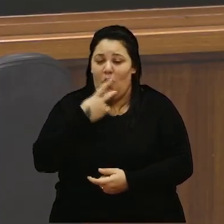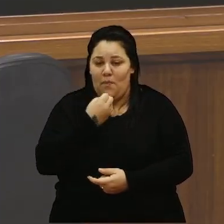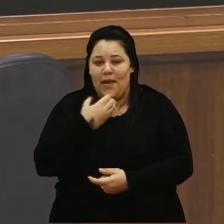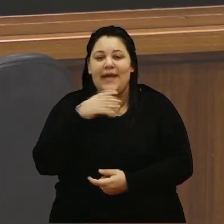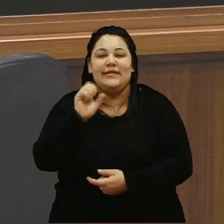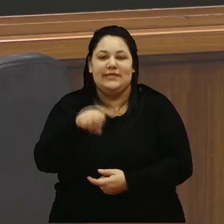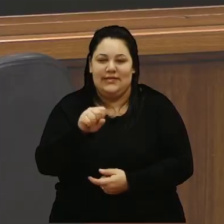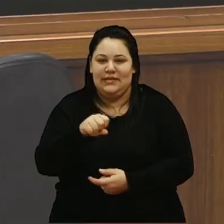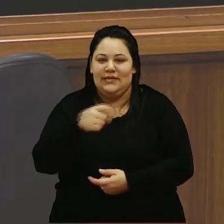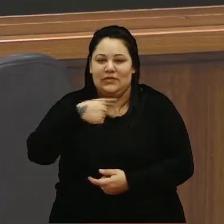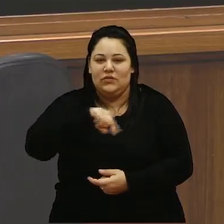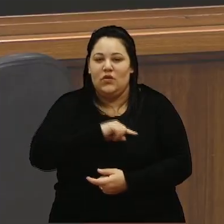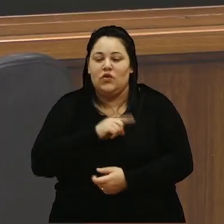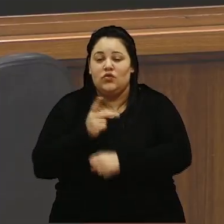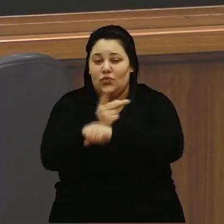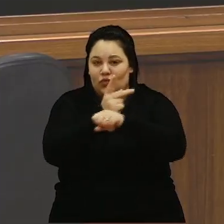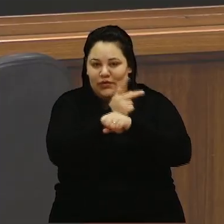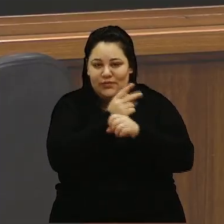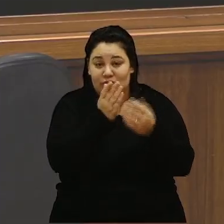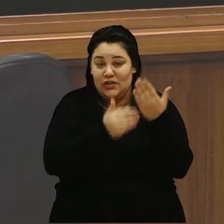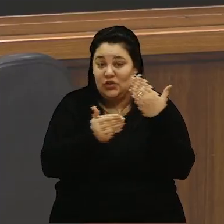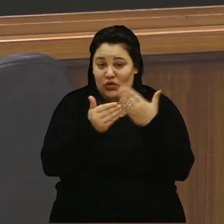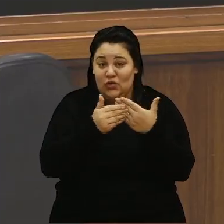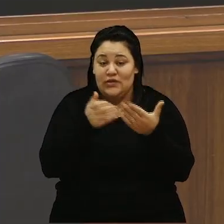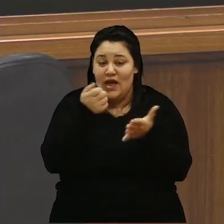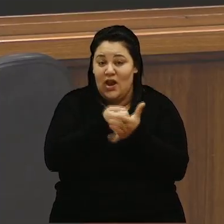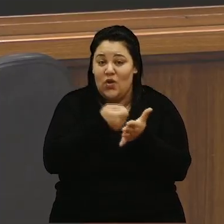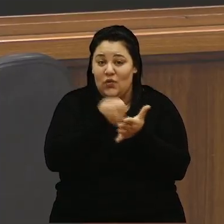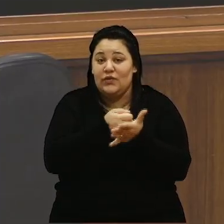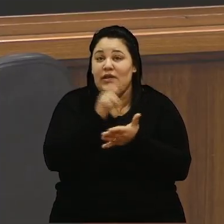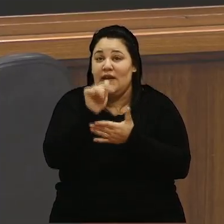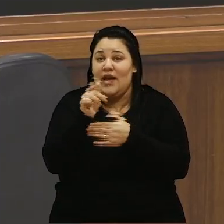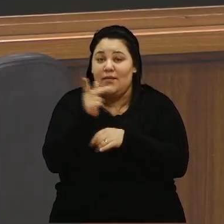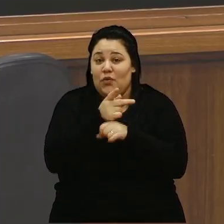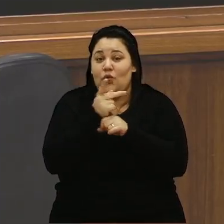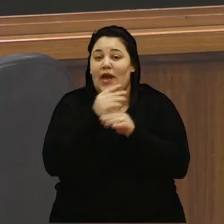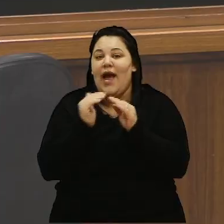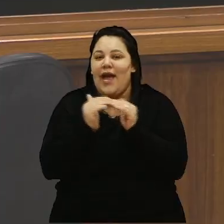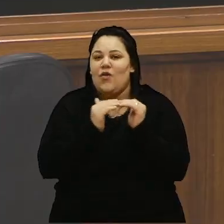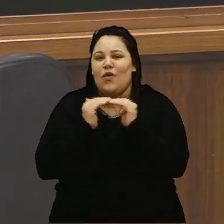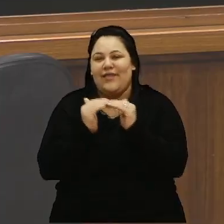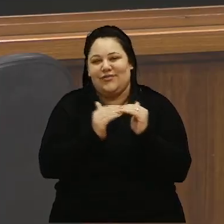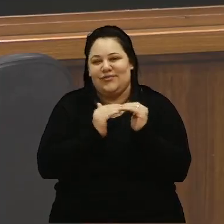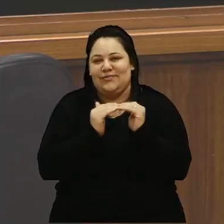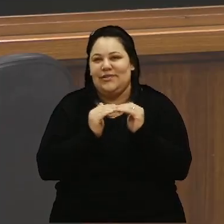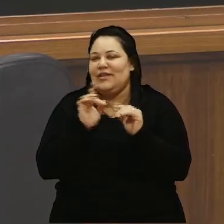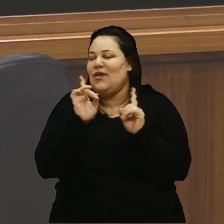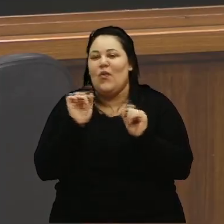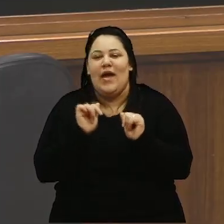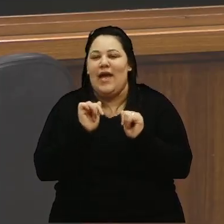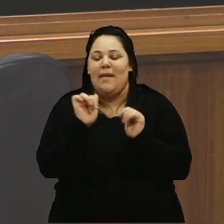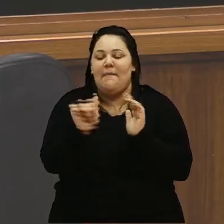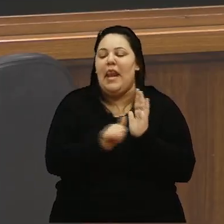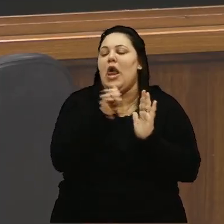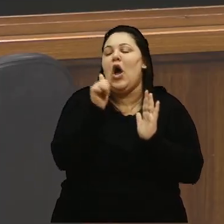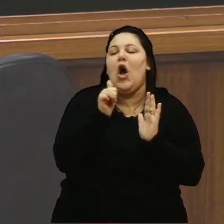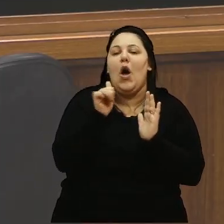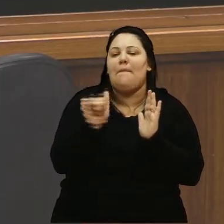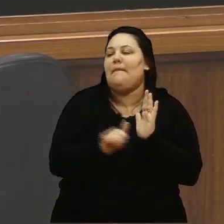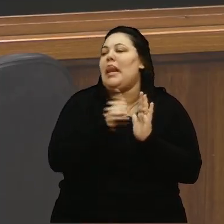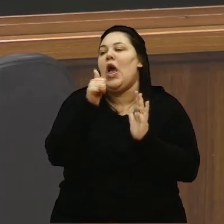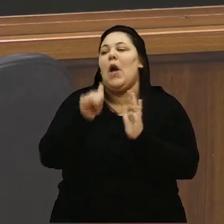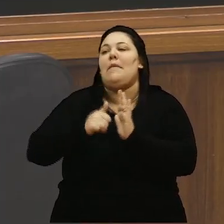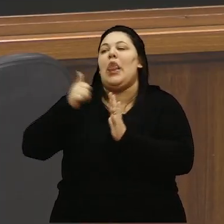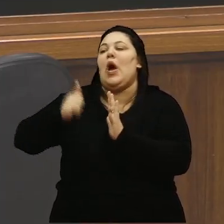gente busca em todas as nossas lutas é a busca pela igualdade. Não para nós sermos mais ou melhores